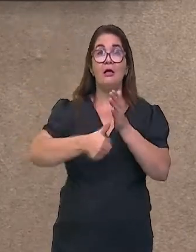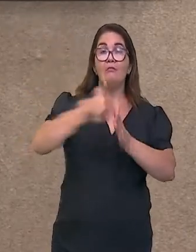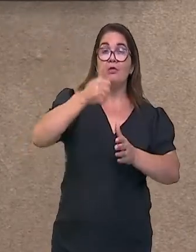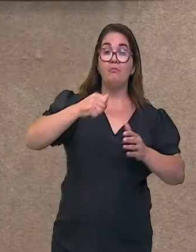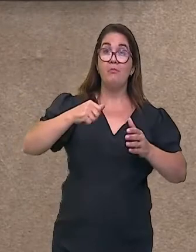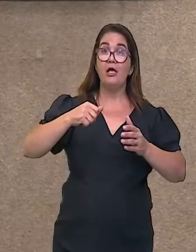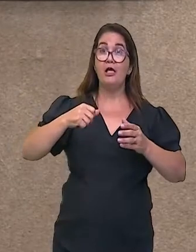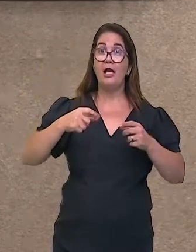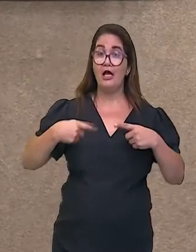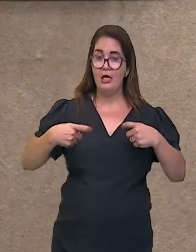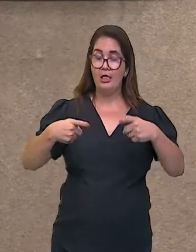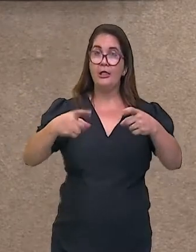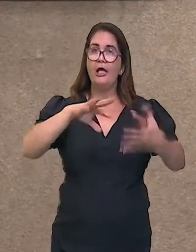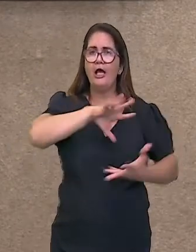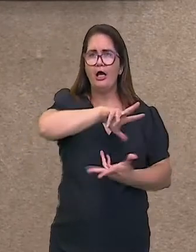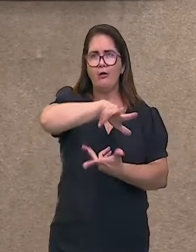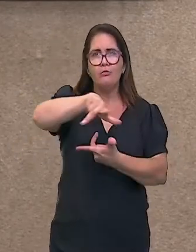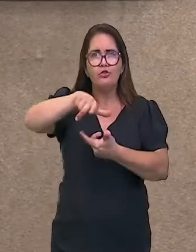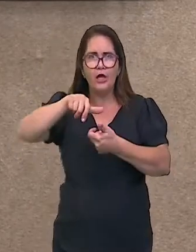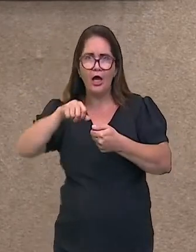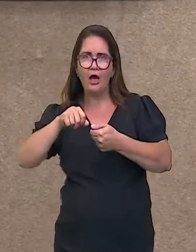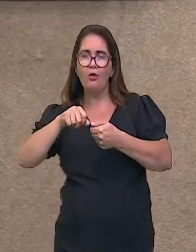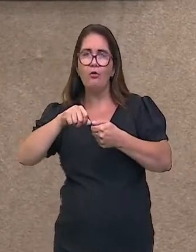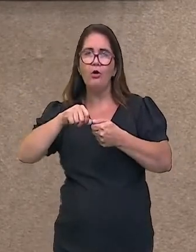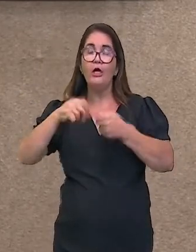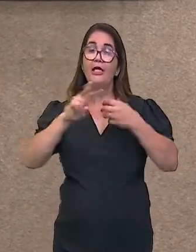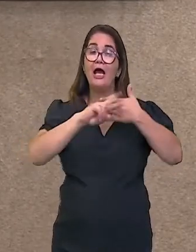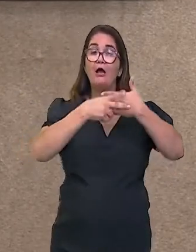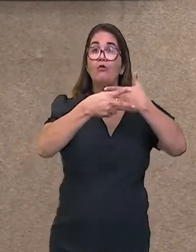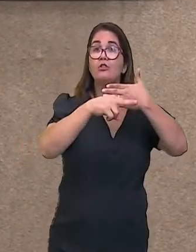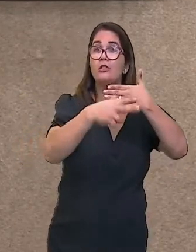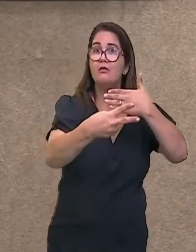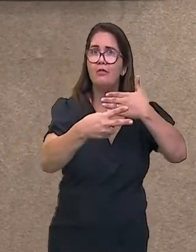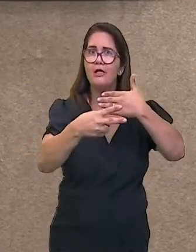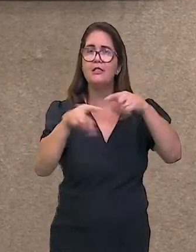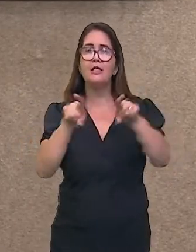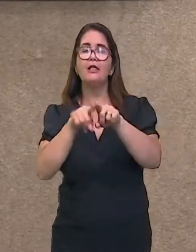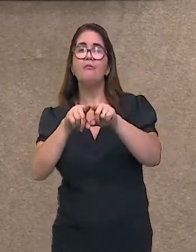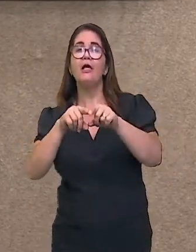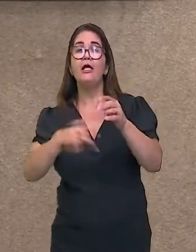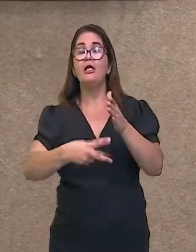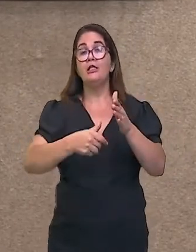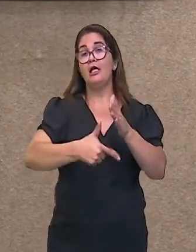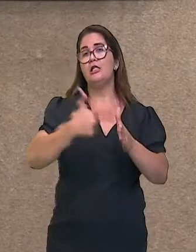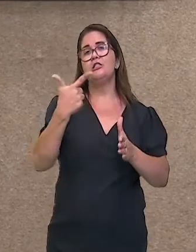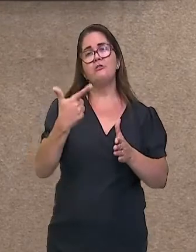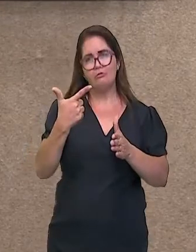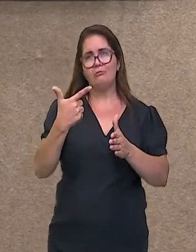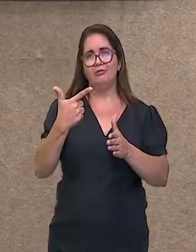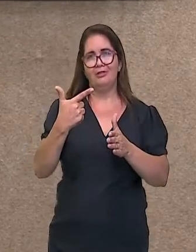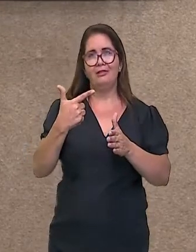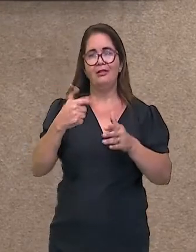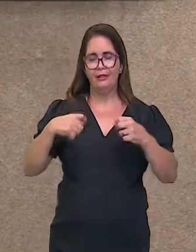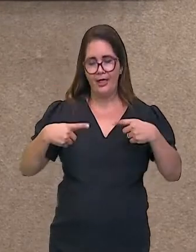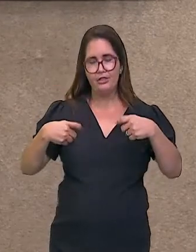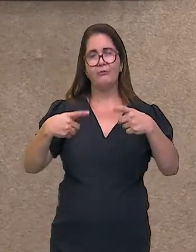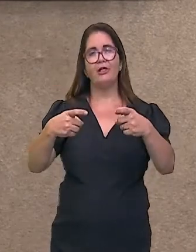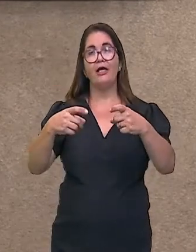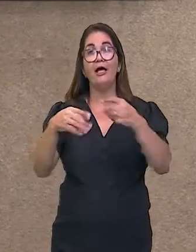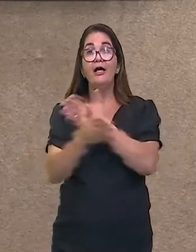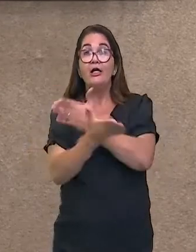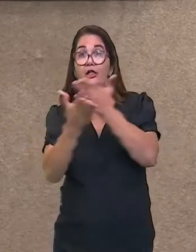da Primeira Grande Guerra Mundial, e aqui nós vamos deixar um gancho, que é o